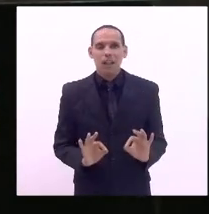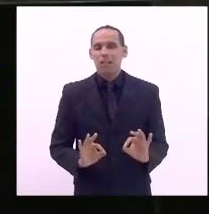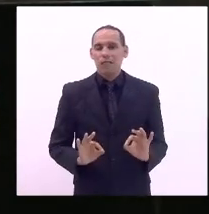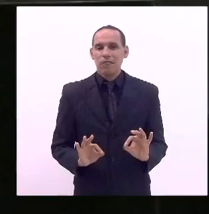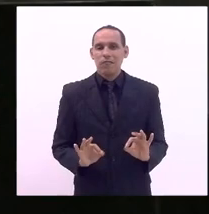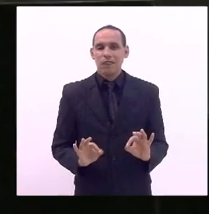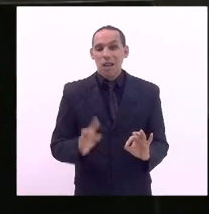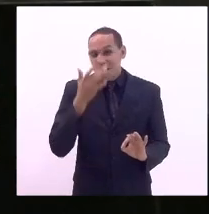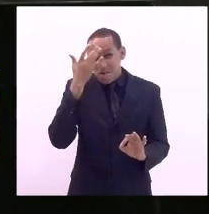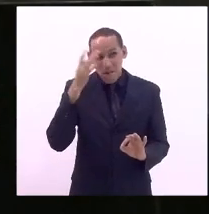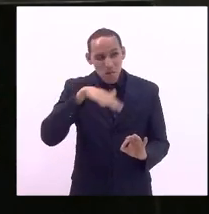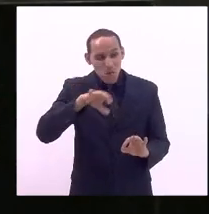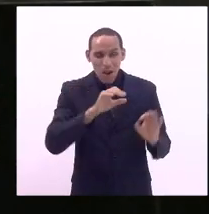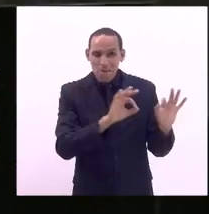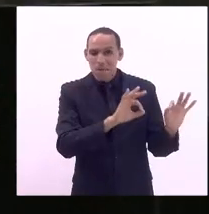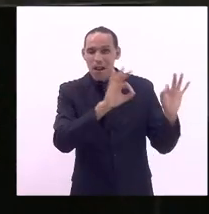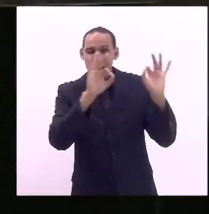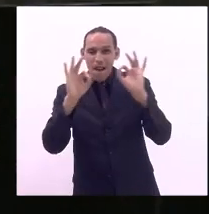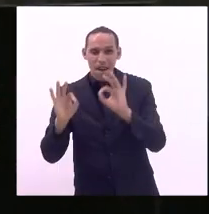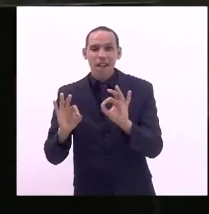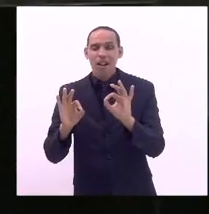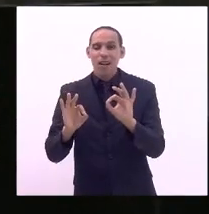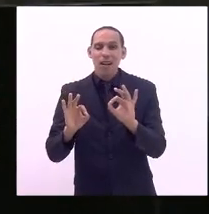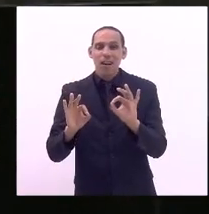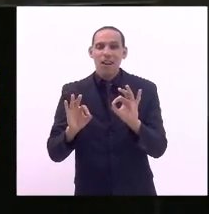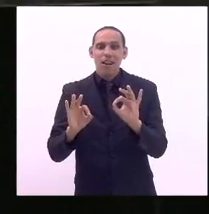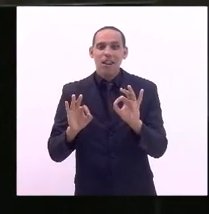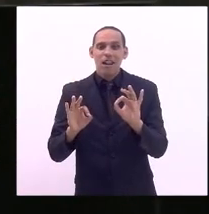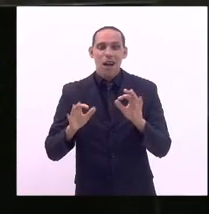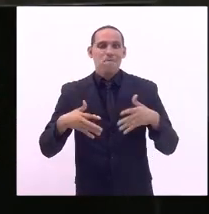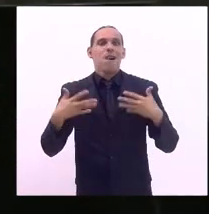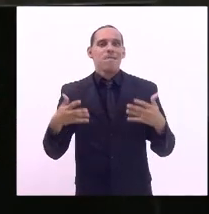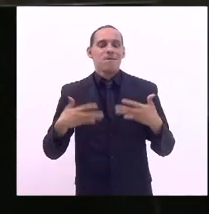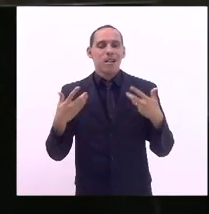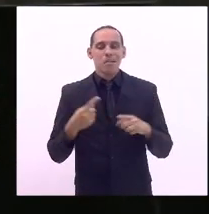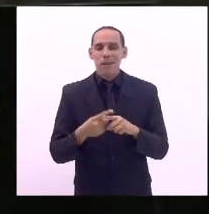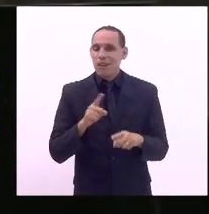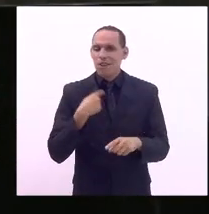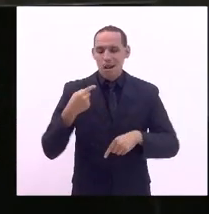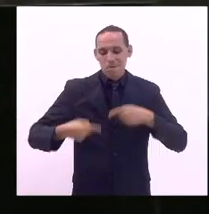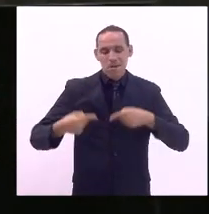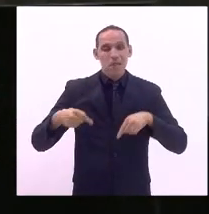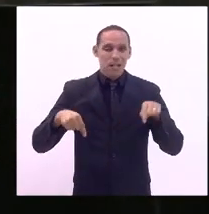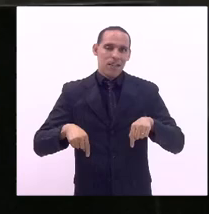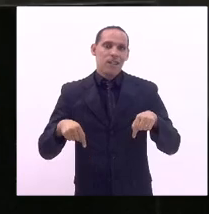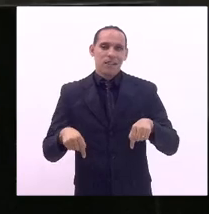que quem está nos assistindo do outro lado está muito empolgado com o que estamos debatendo aqui